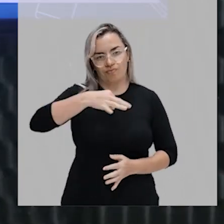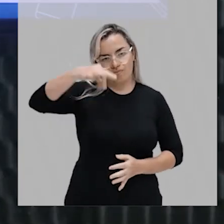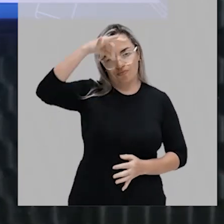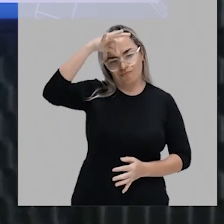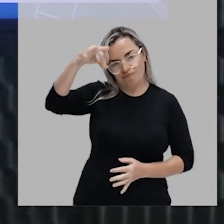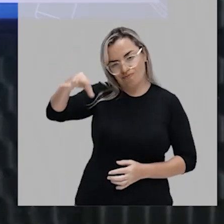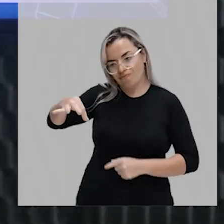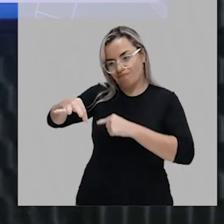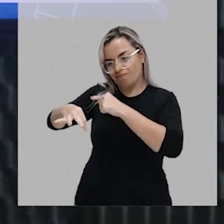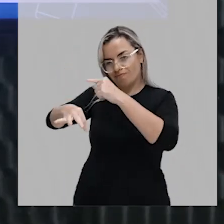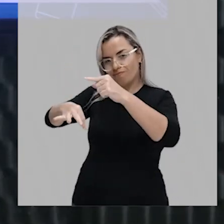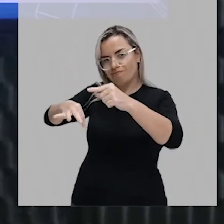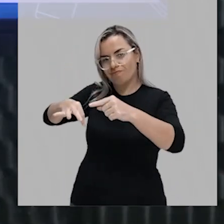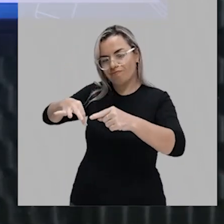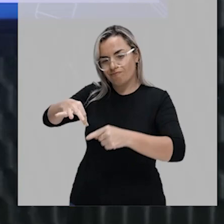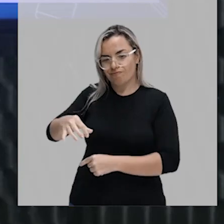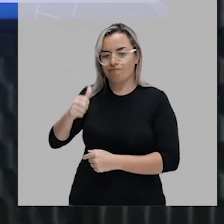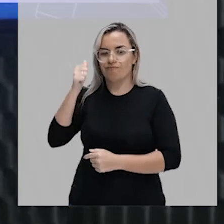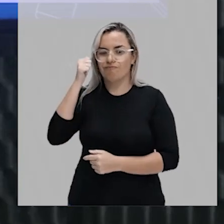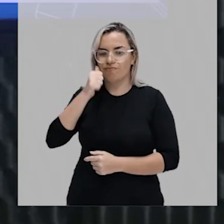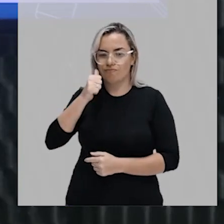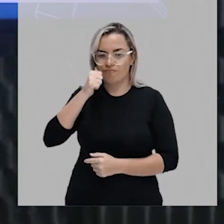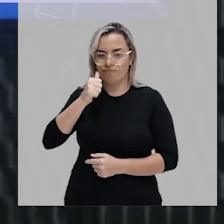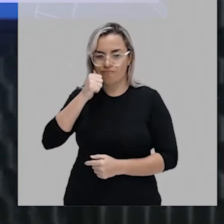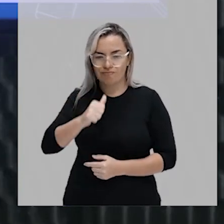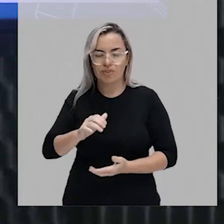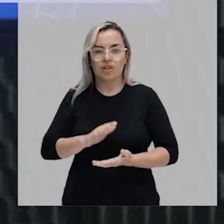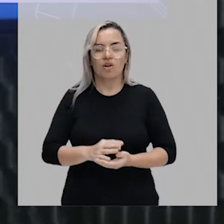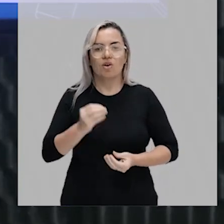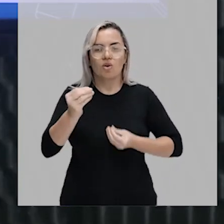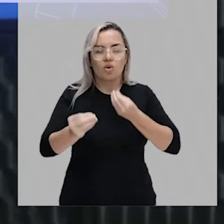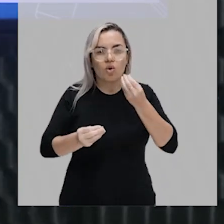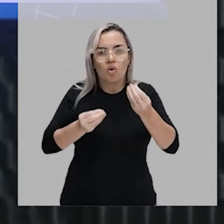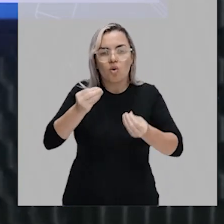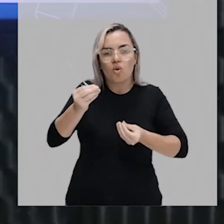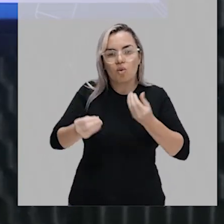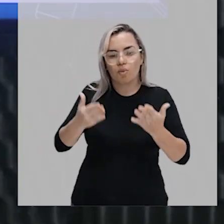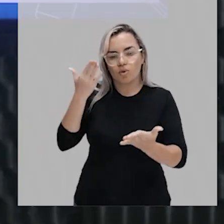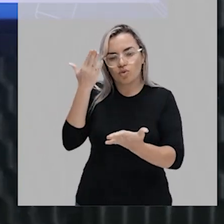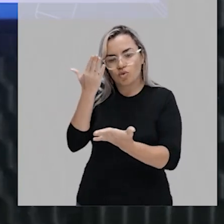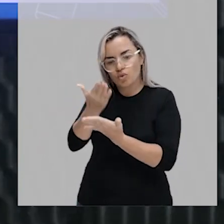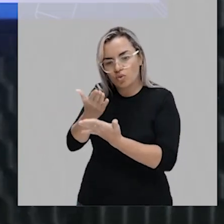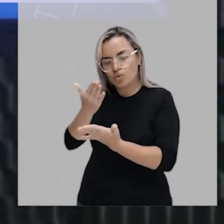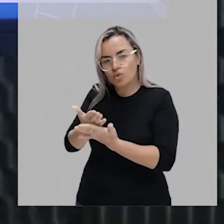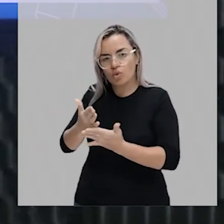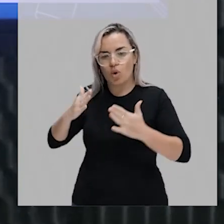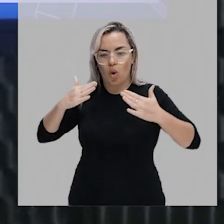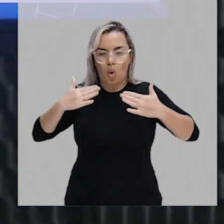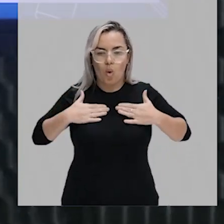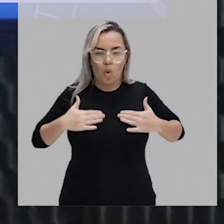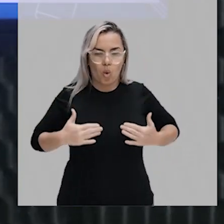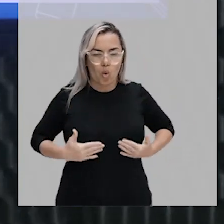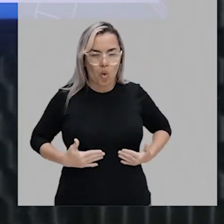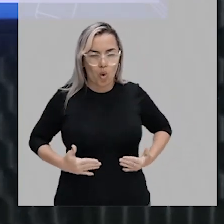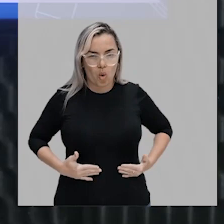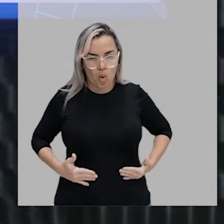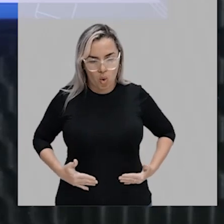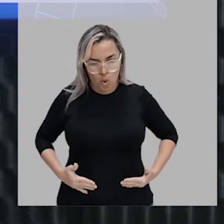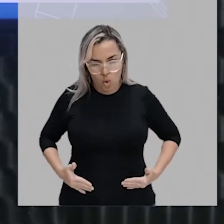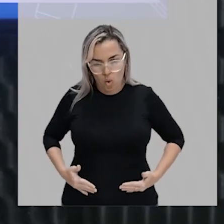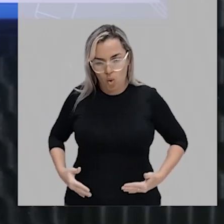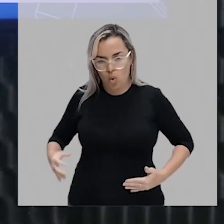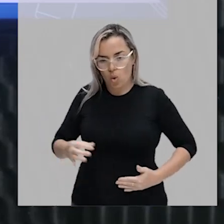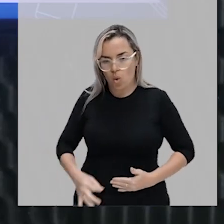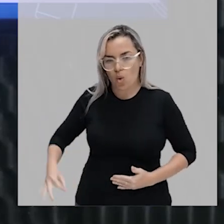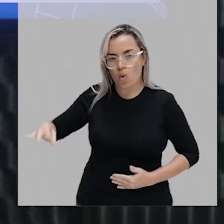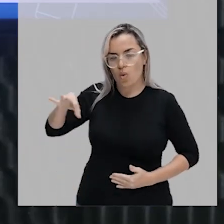ok? Que também a gente chama de pudendo, ou seja, a parte externa do órgão reprodutor feminino é chamado de